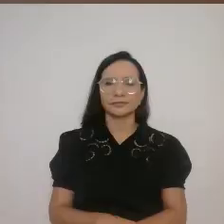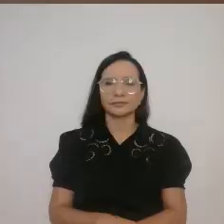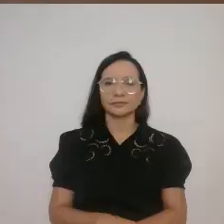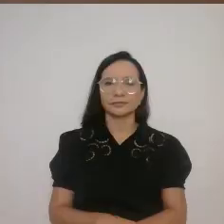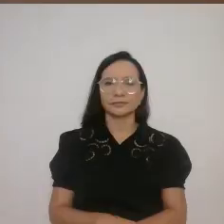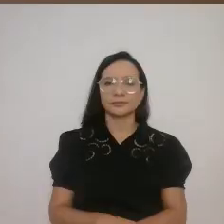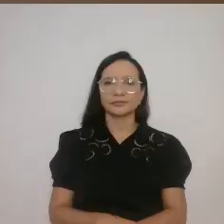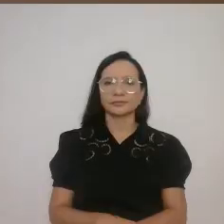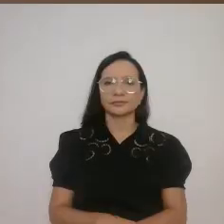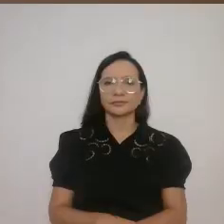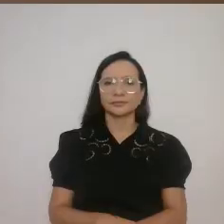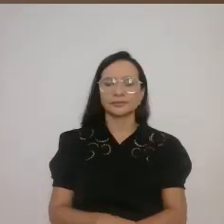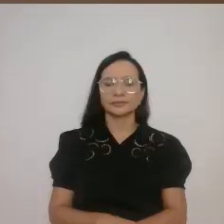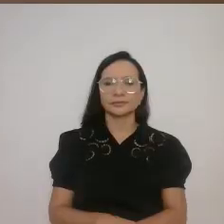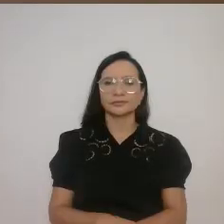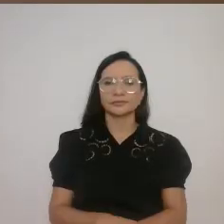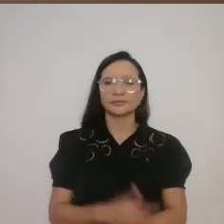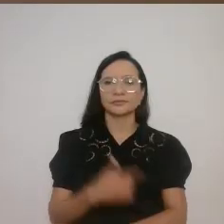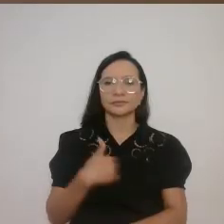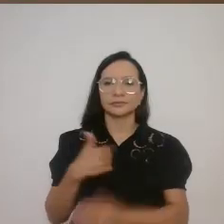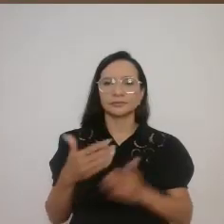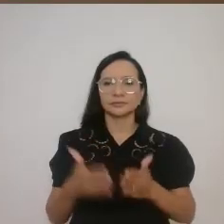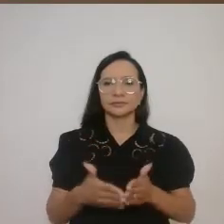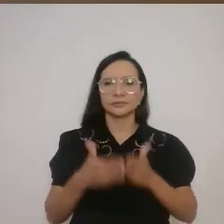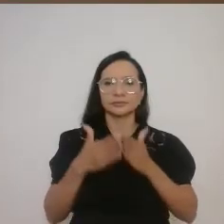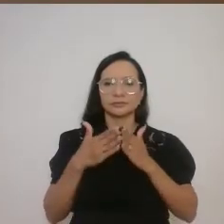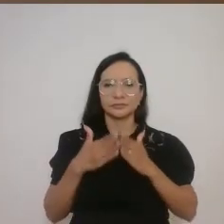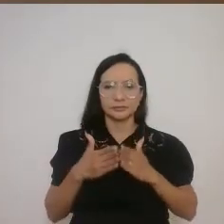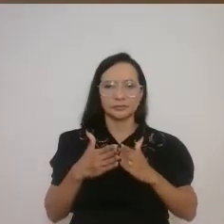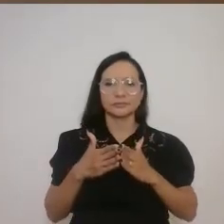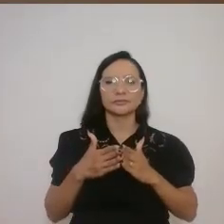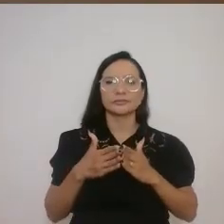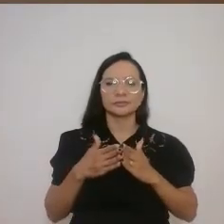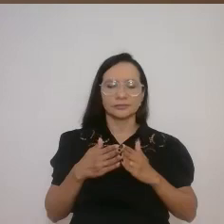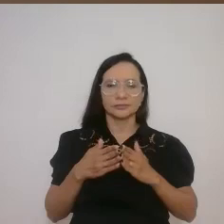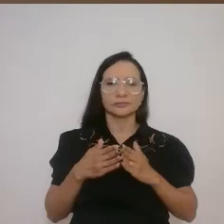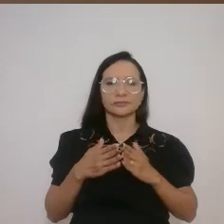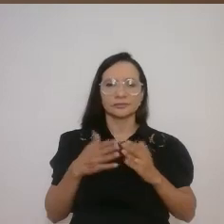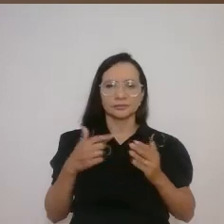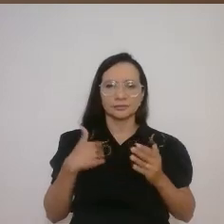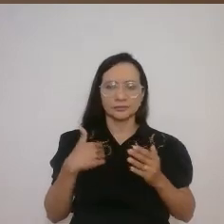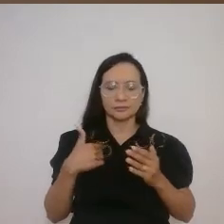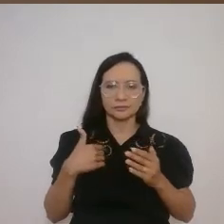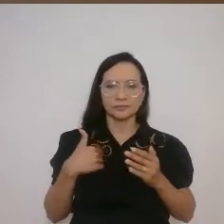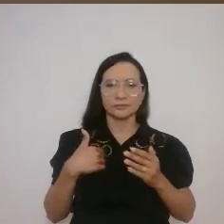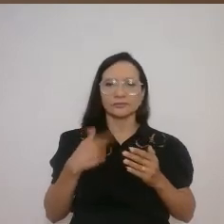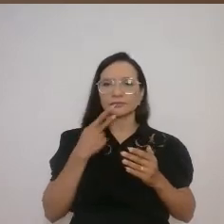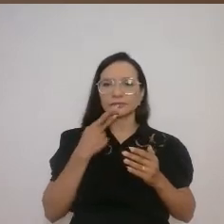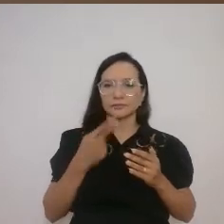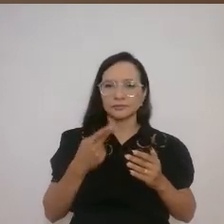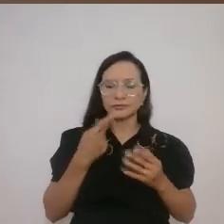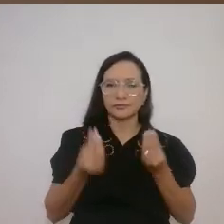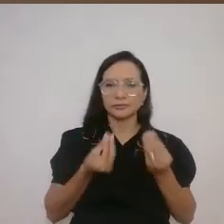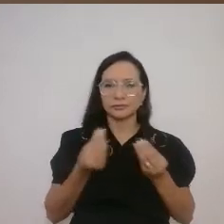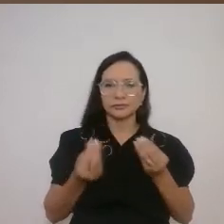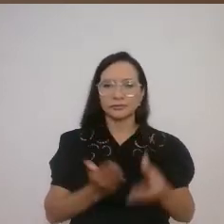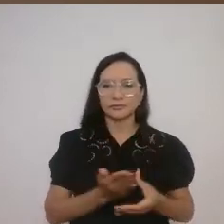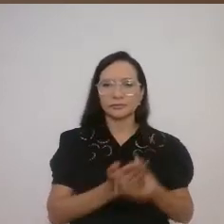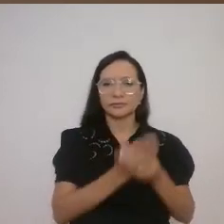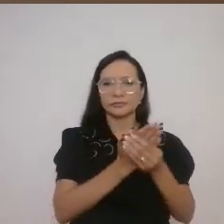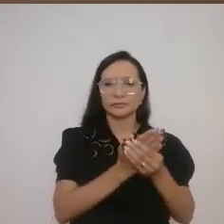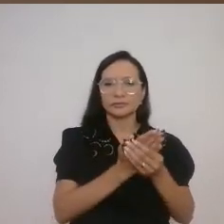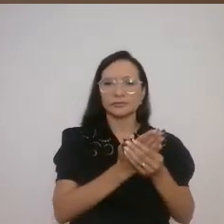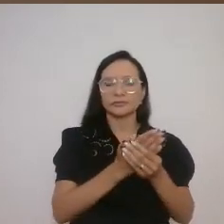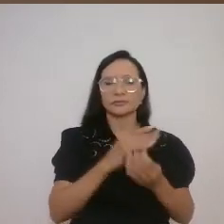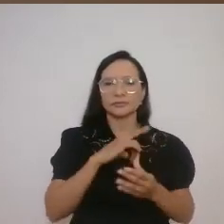Temos aqui pedido de homologação. Estou trazendo para a corte para homologar. Ato da presidência que deferiu o ad referendo,